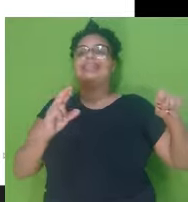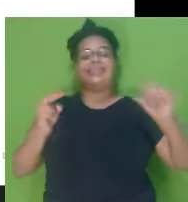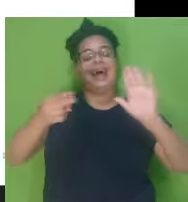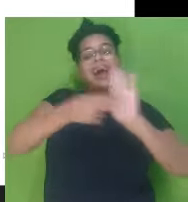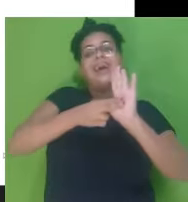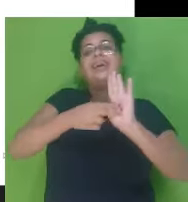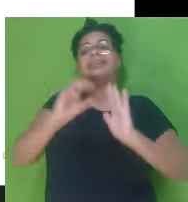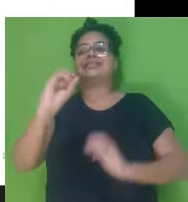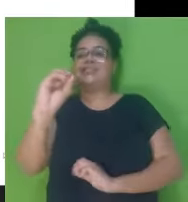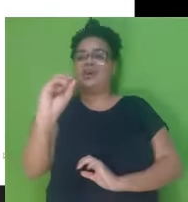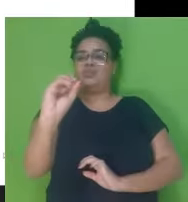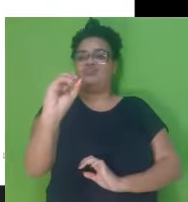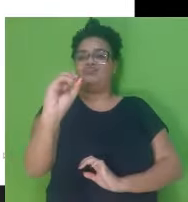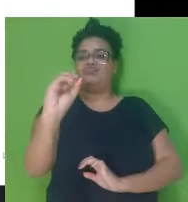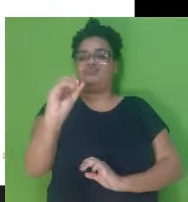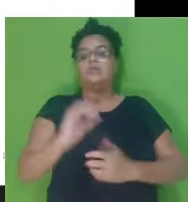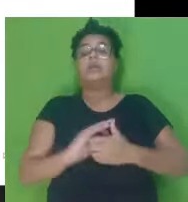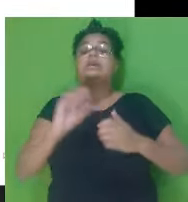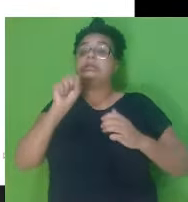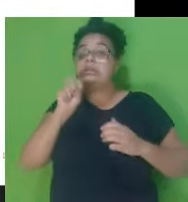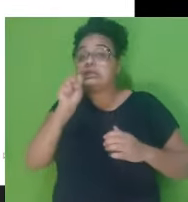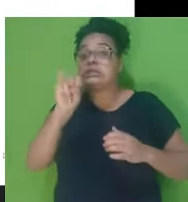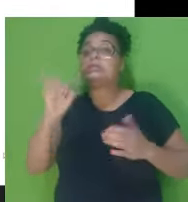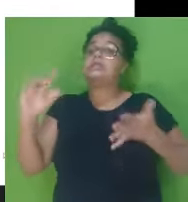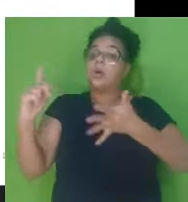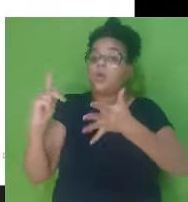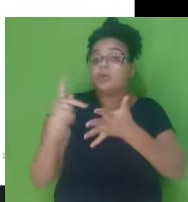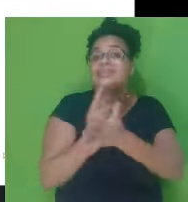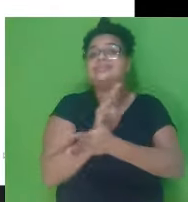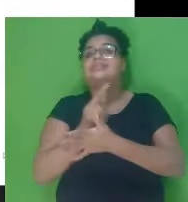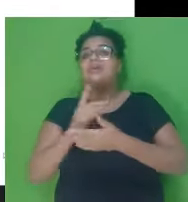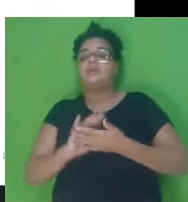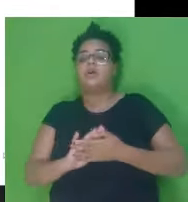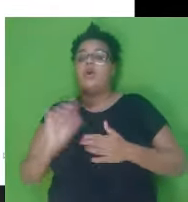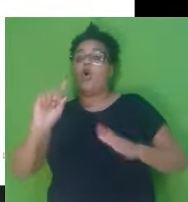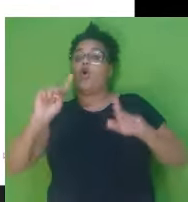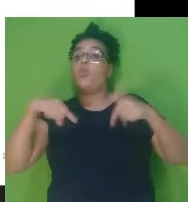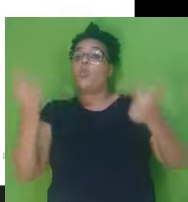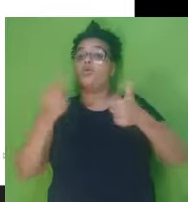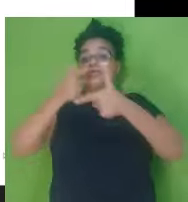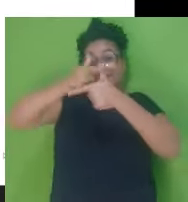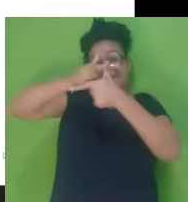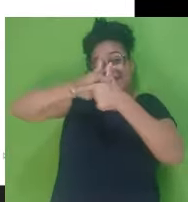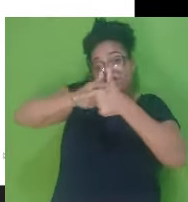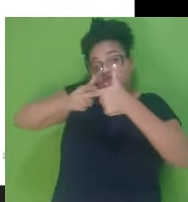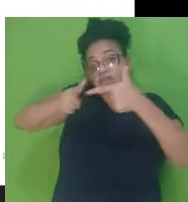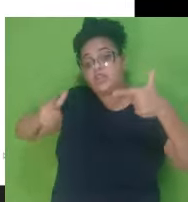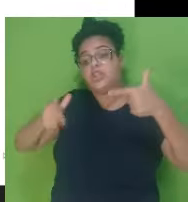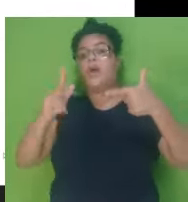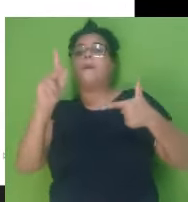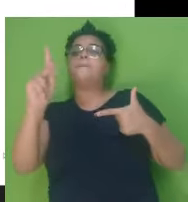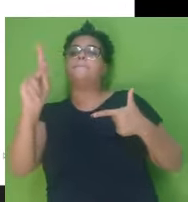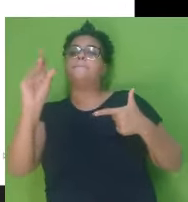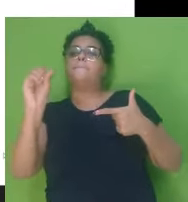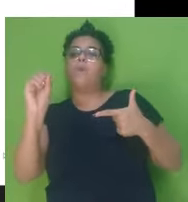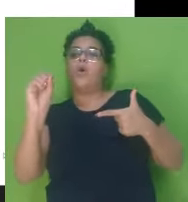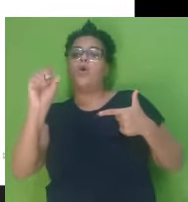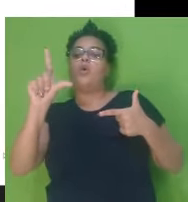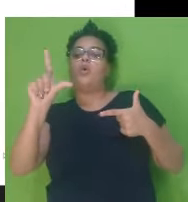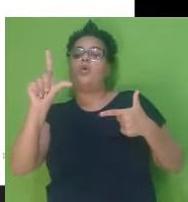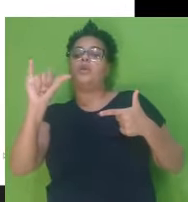0. Né? Então, se isso acontecer, então, quando você dividir esse polinômio p